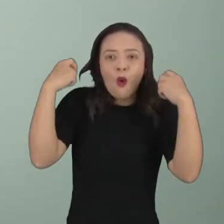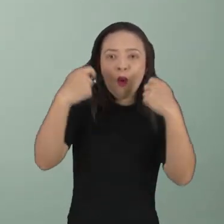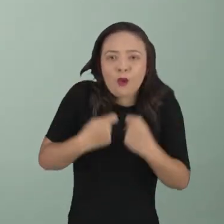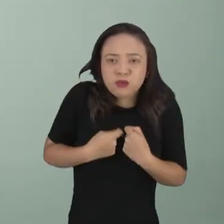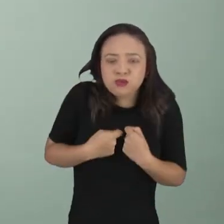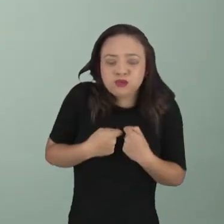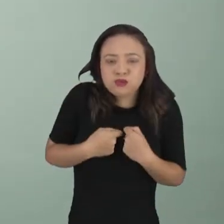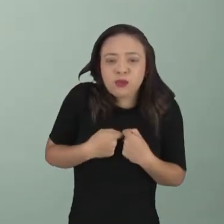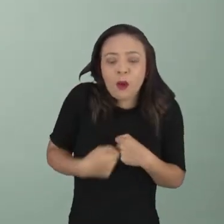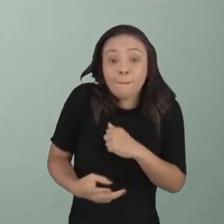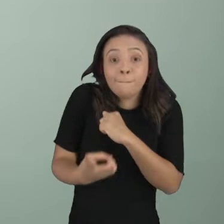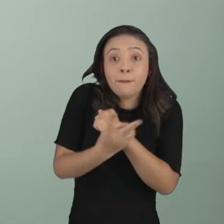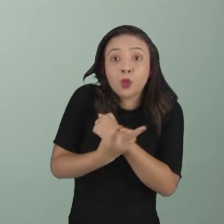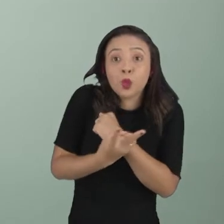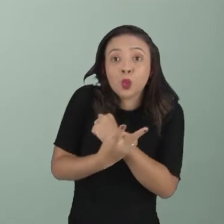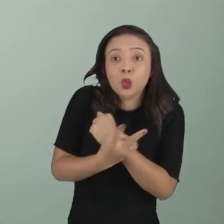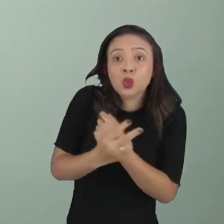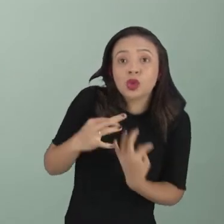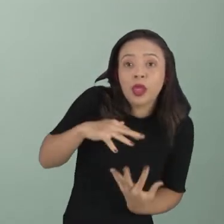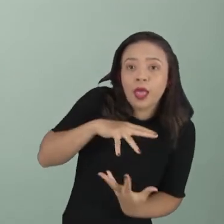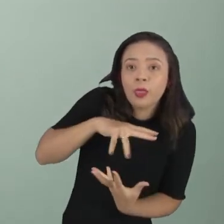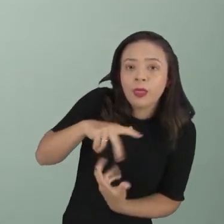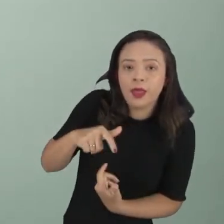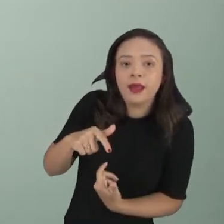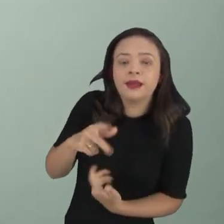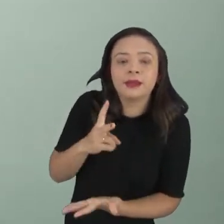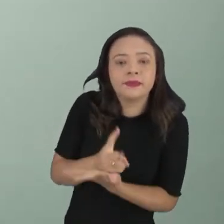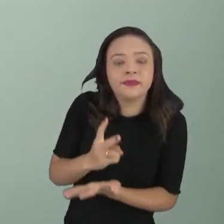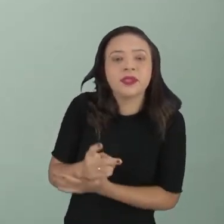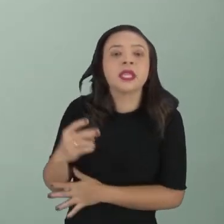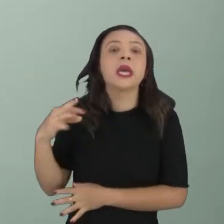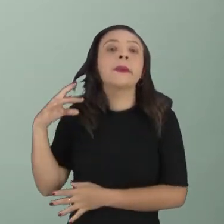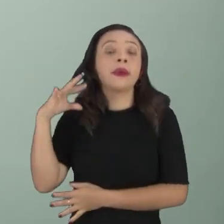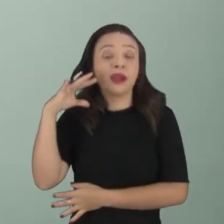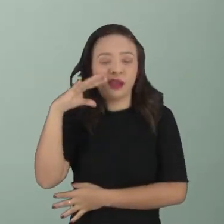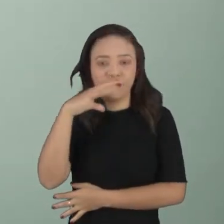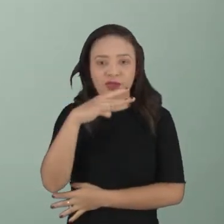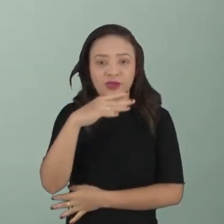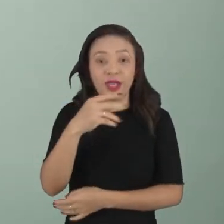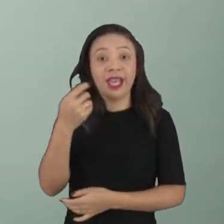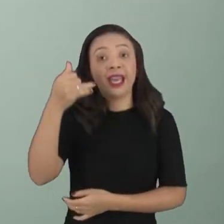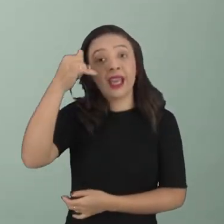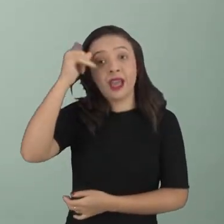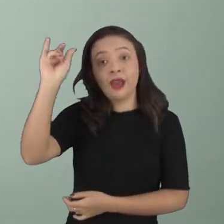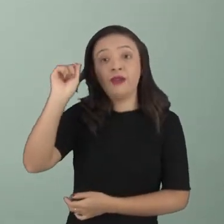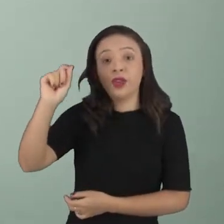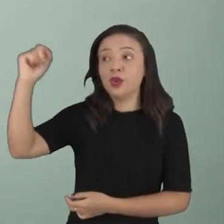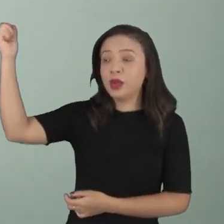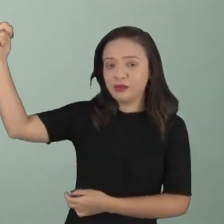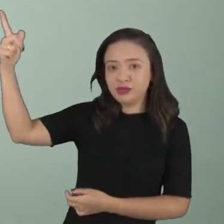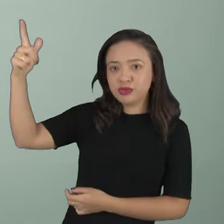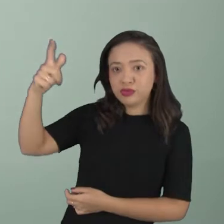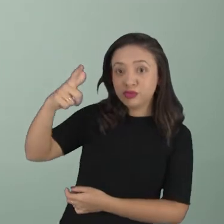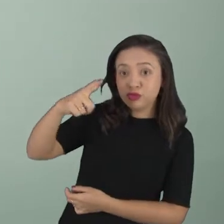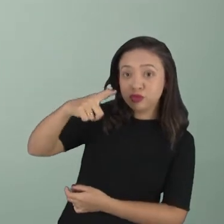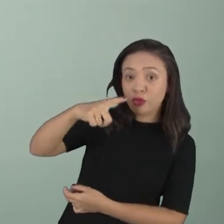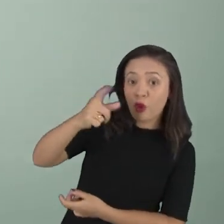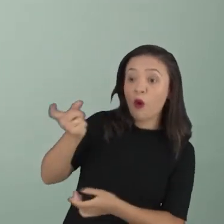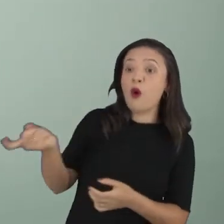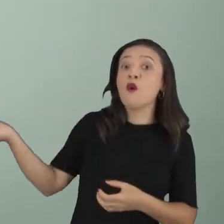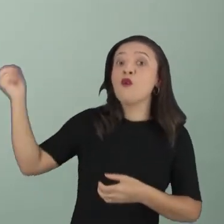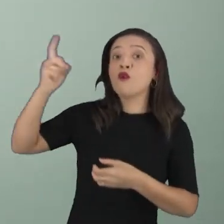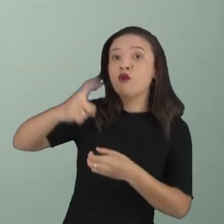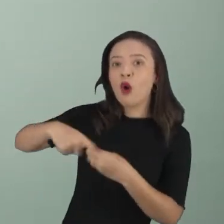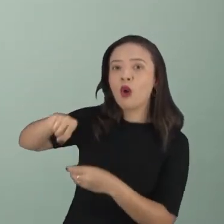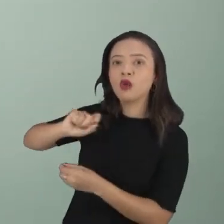ao redor da Terra. Ele mantém a Terra aquecida. Ele não deixa que o calor que vem do Sol, né, vá todo embora. Só vai uma